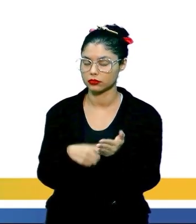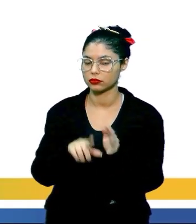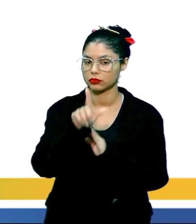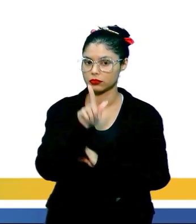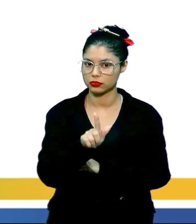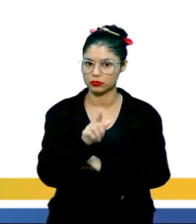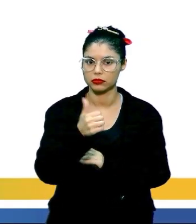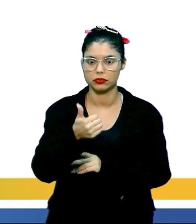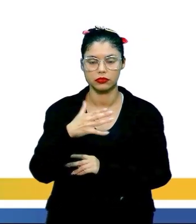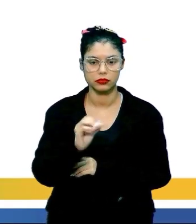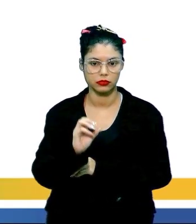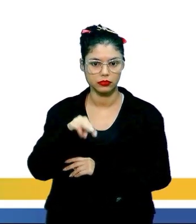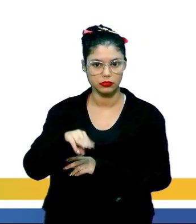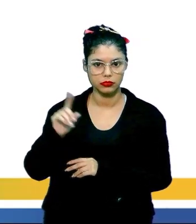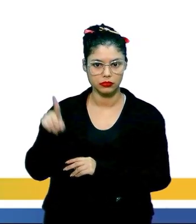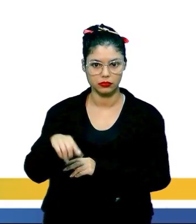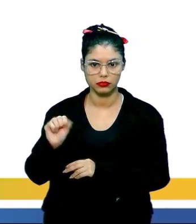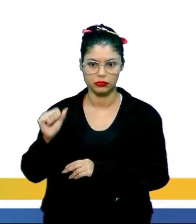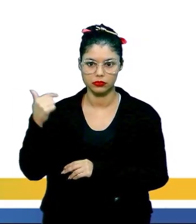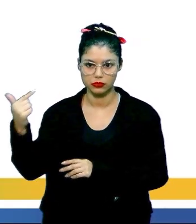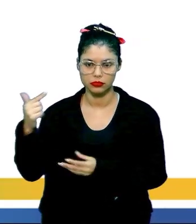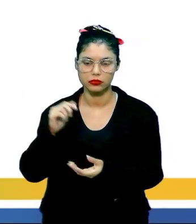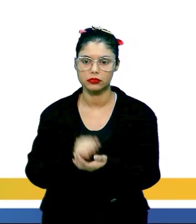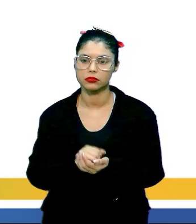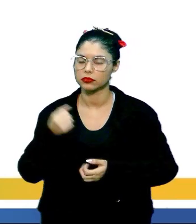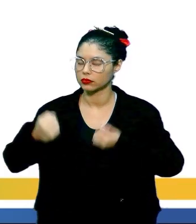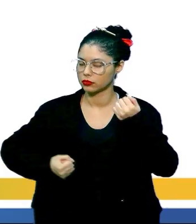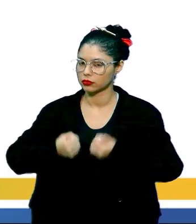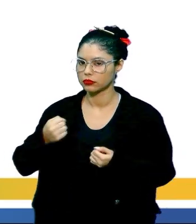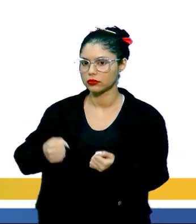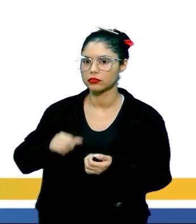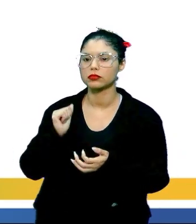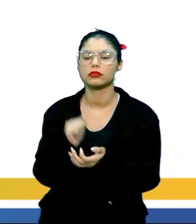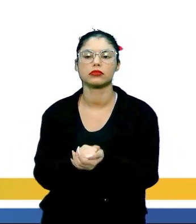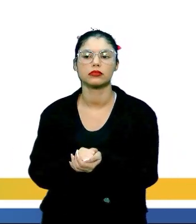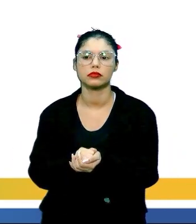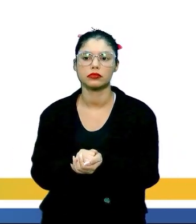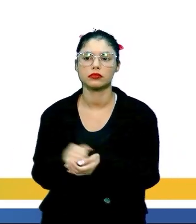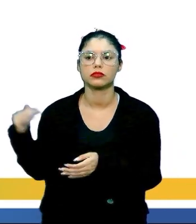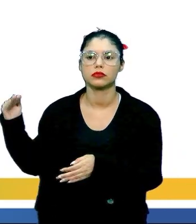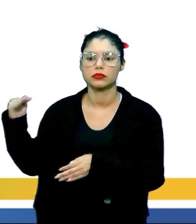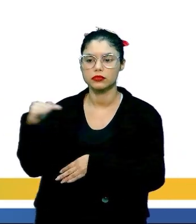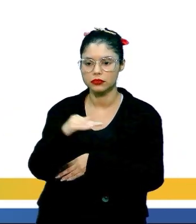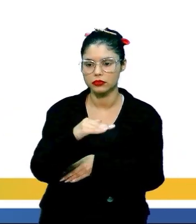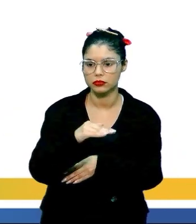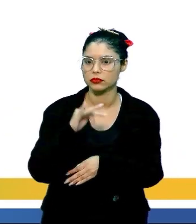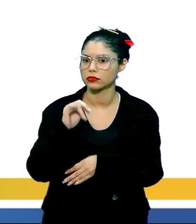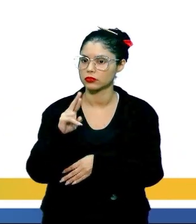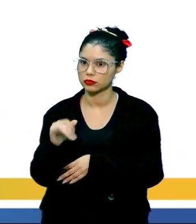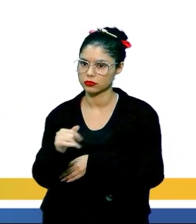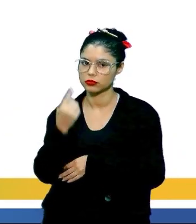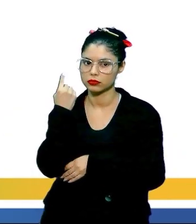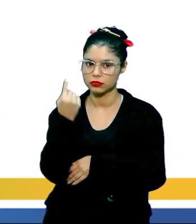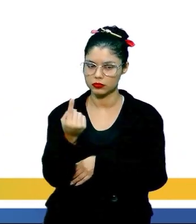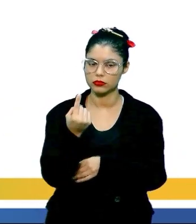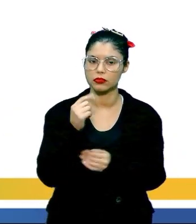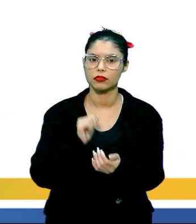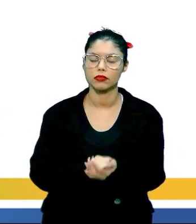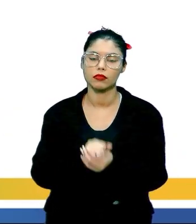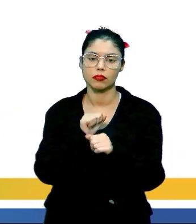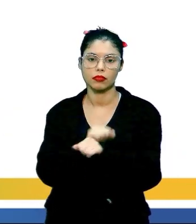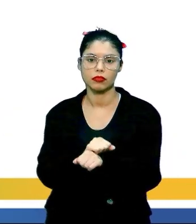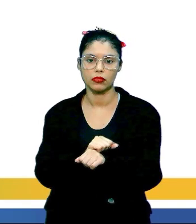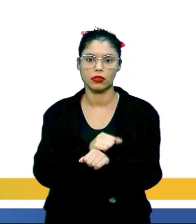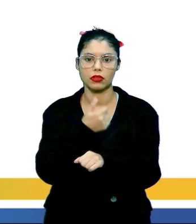Considerando a gravidade igual a 10 metros por segundo ao quadrado, um carro de corrida na Fórmula 1, partindo de seu